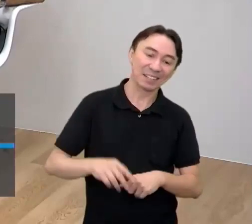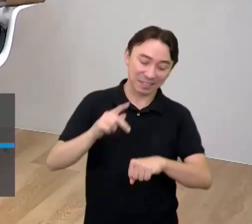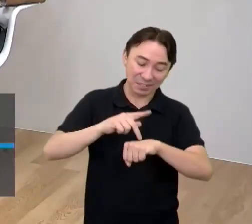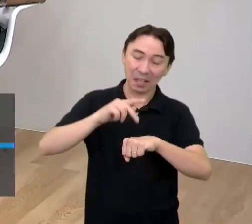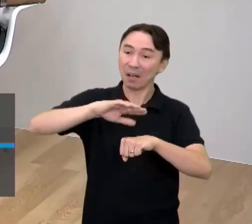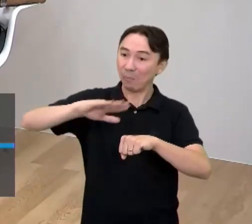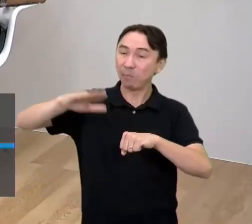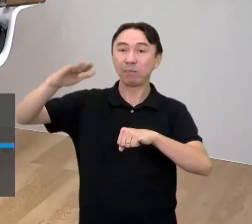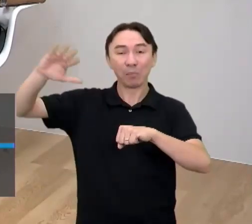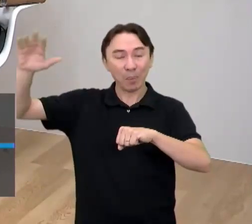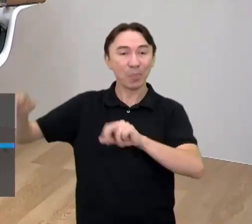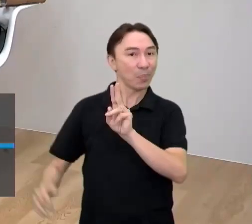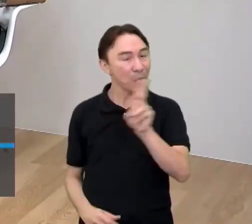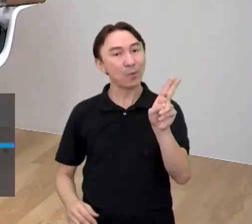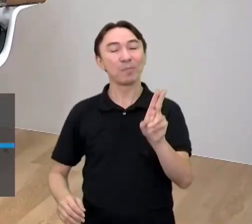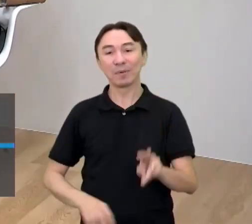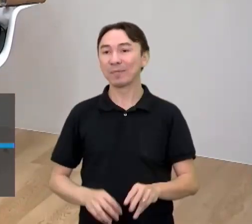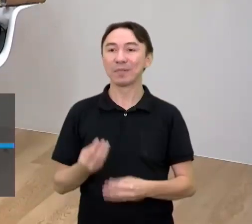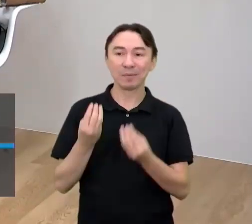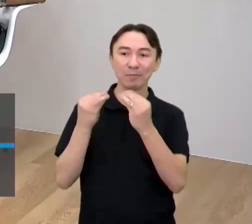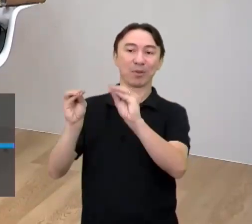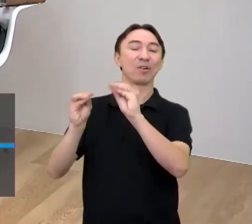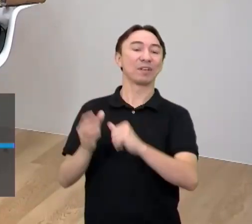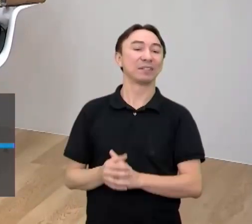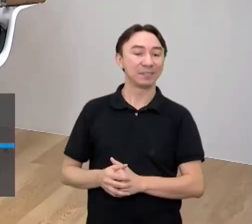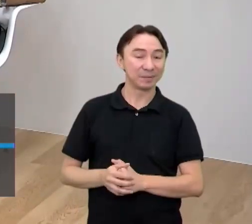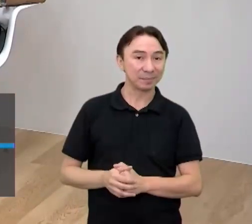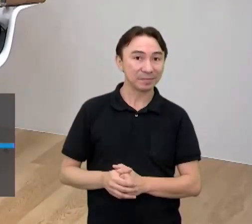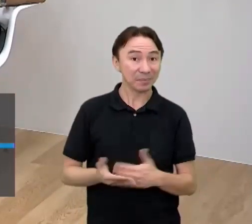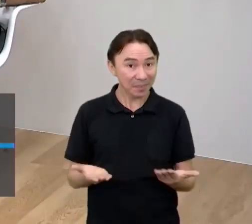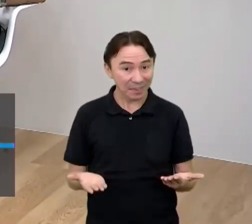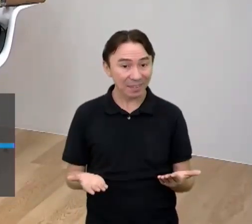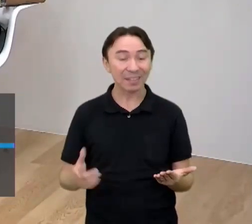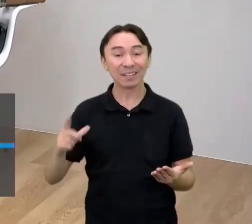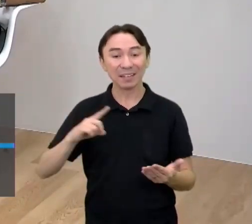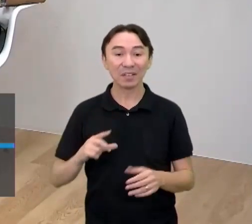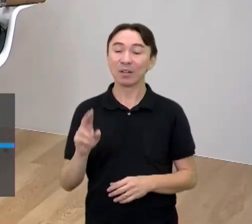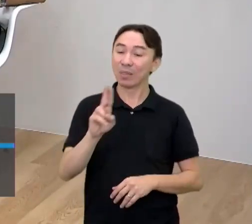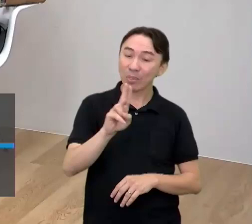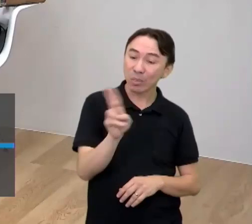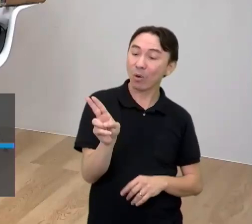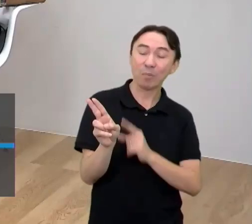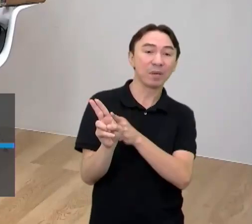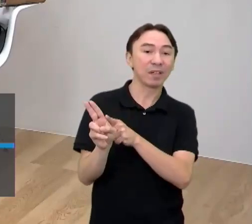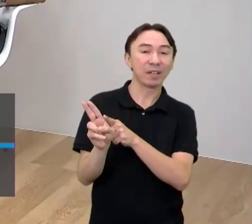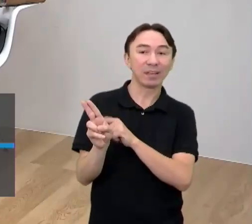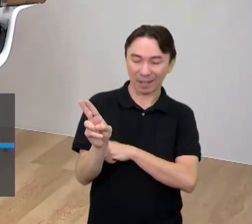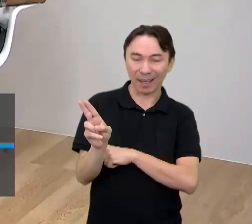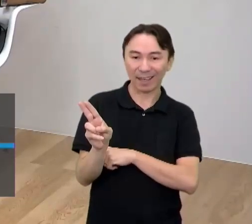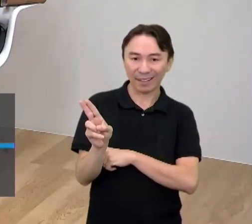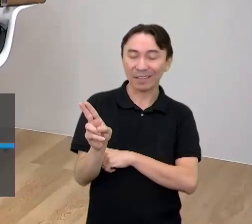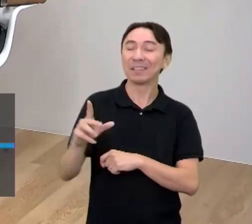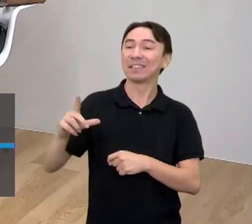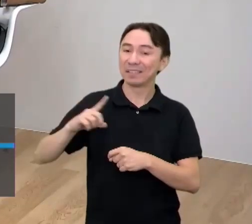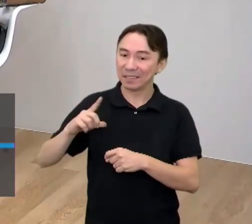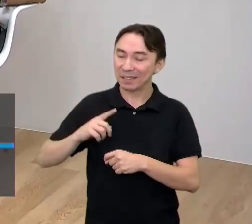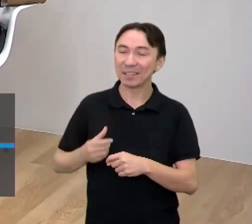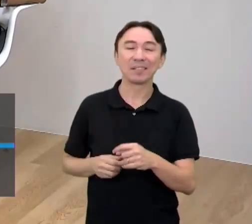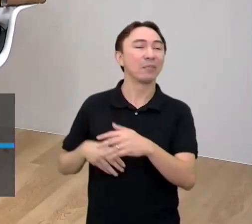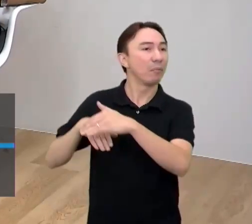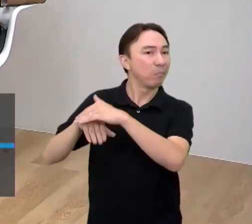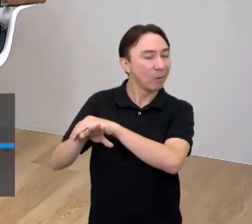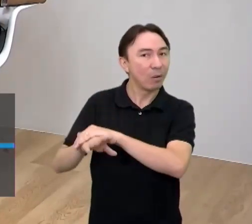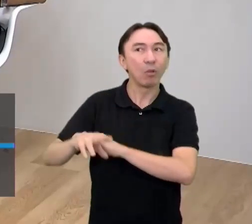por incrível que pareça, por trás de um simples nome local, guarda-se aí uma memória, guarda-se aí